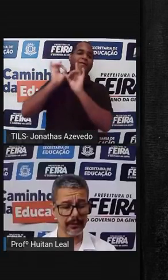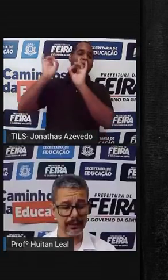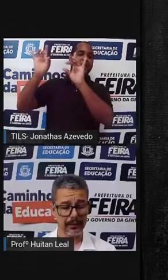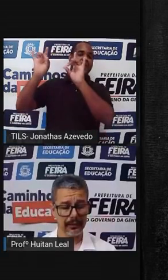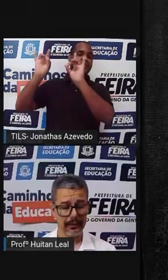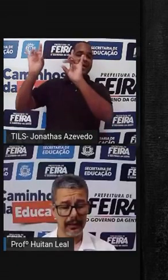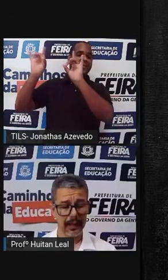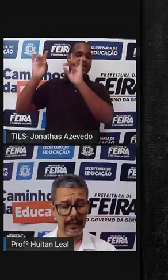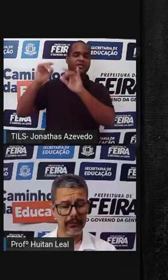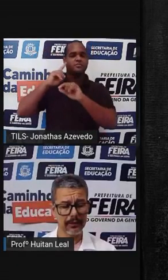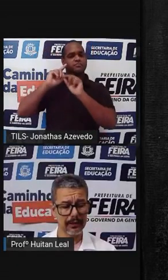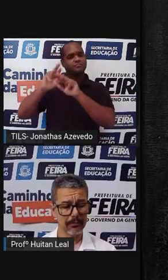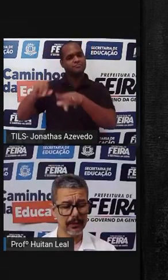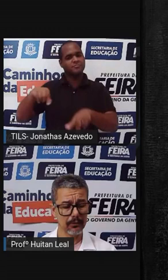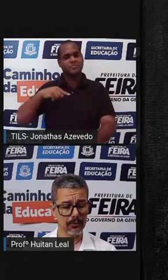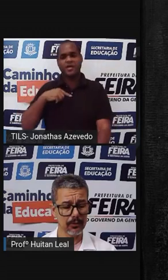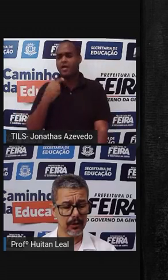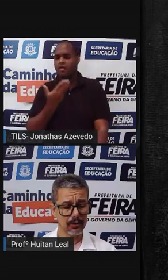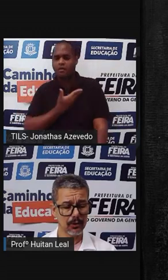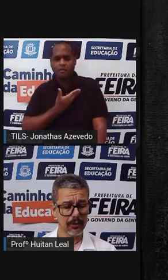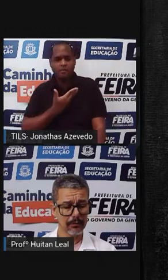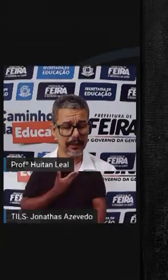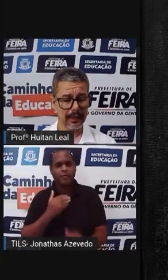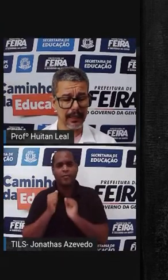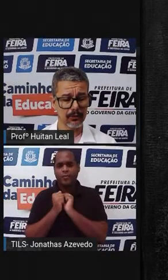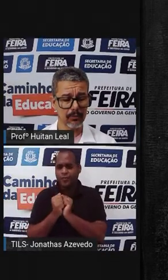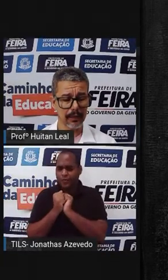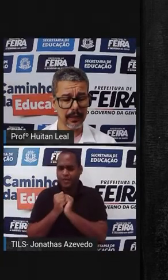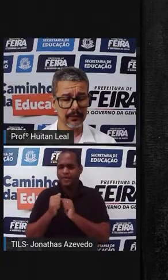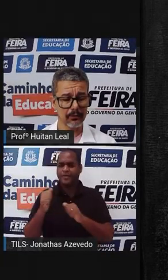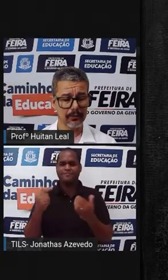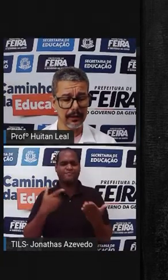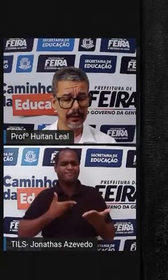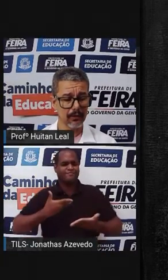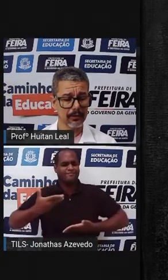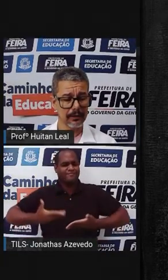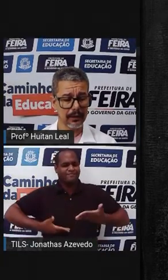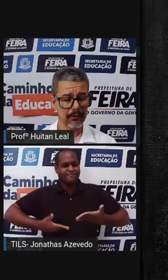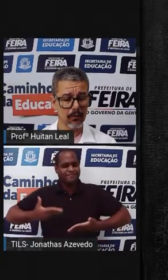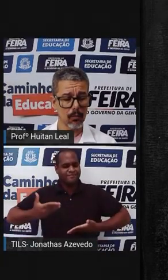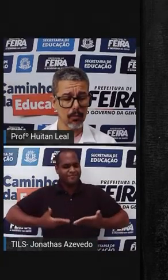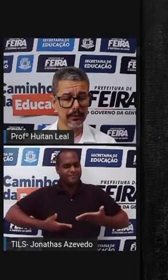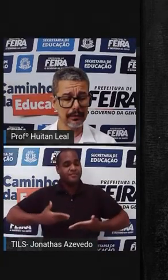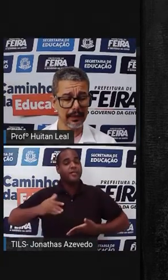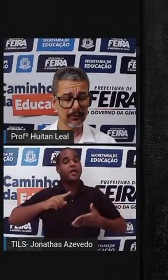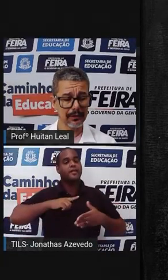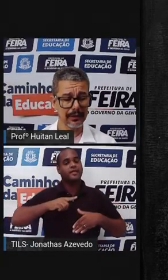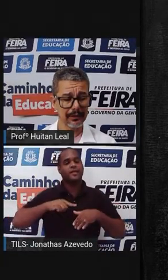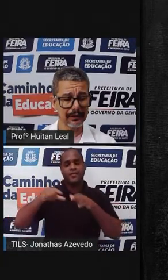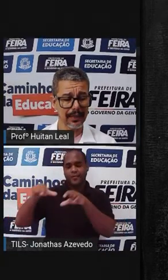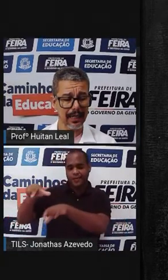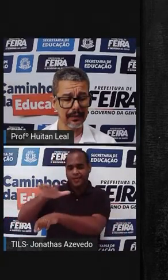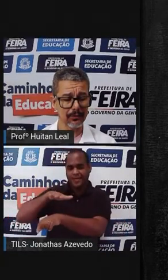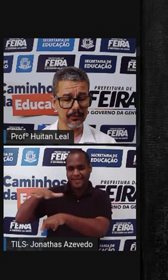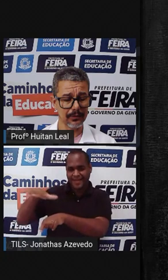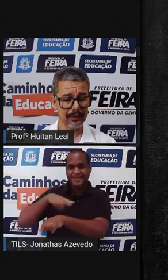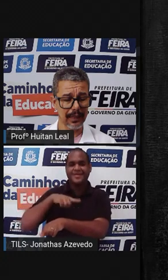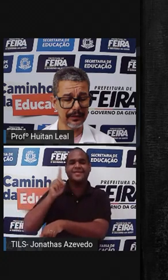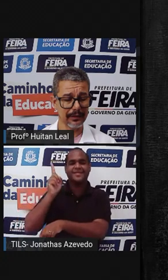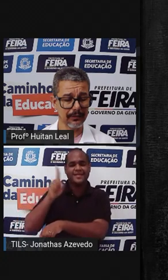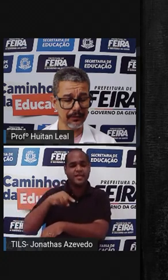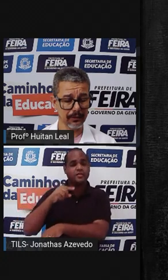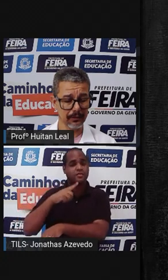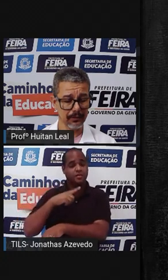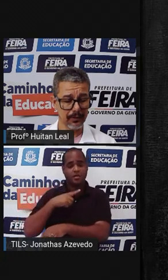Urgocêntric. Ele não tinha amigos, só empregados domésticos, que considerava como objetos destinados